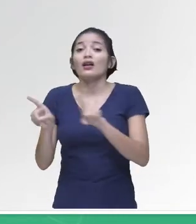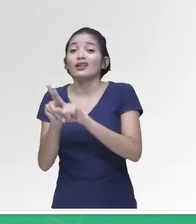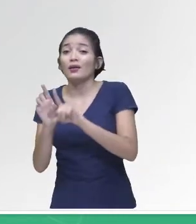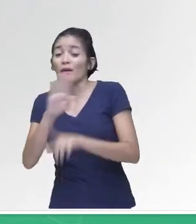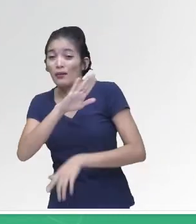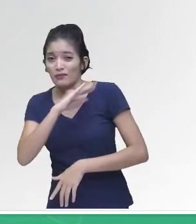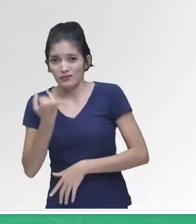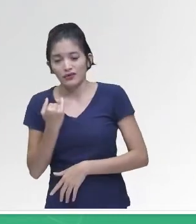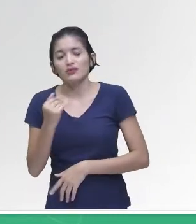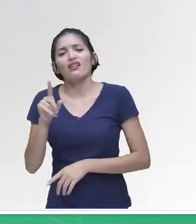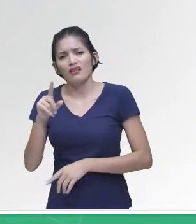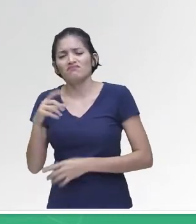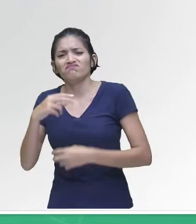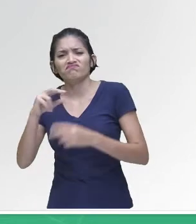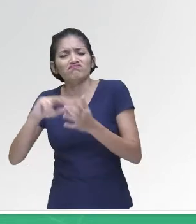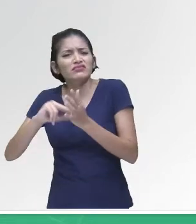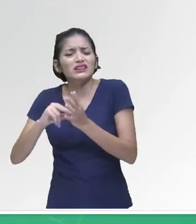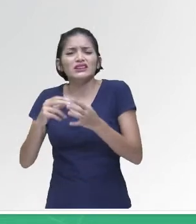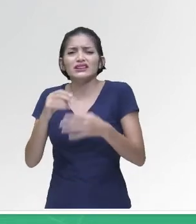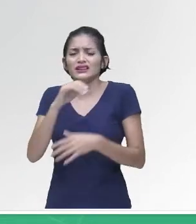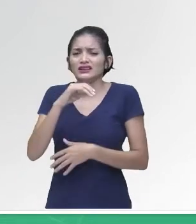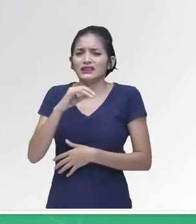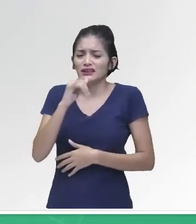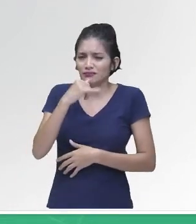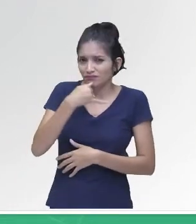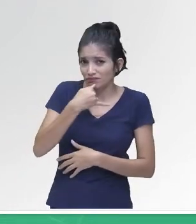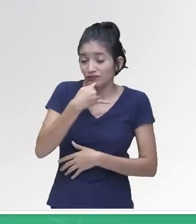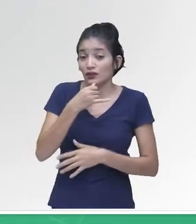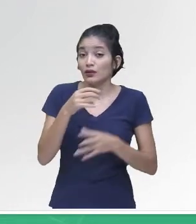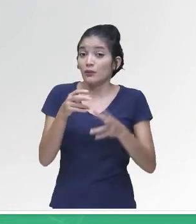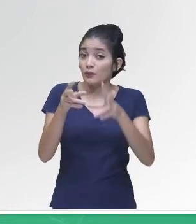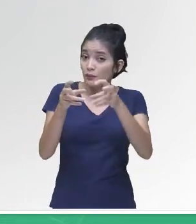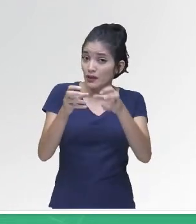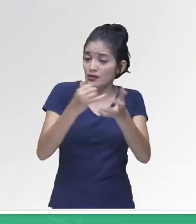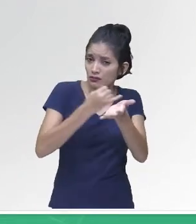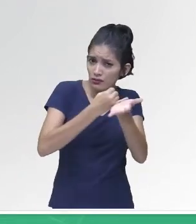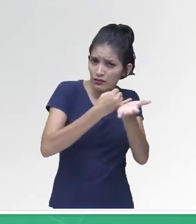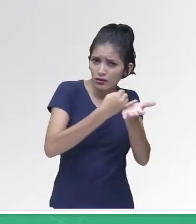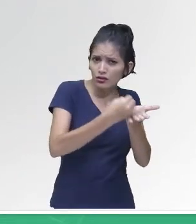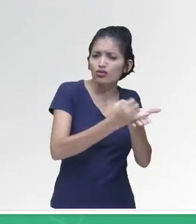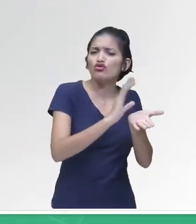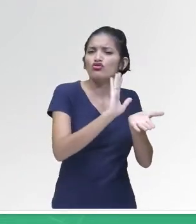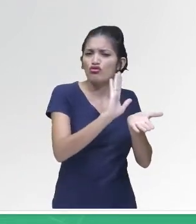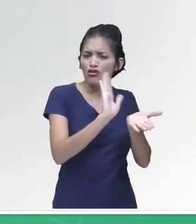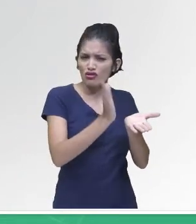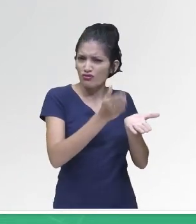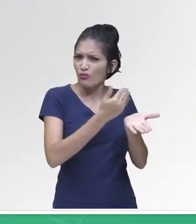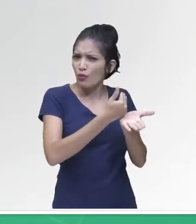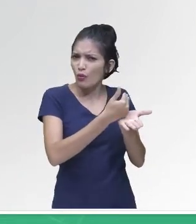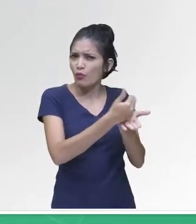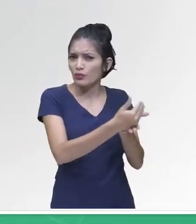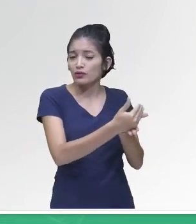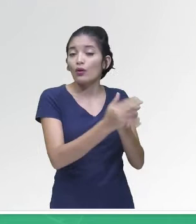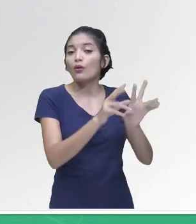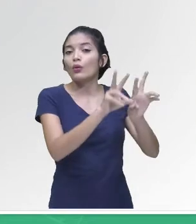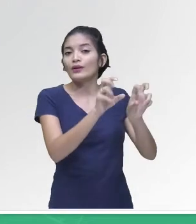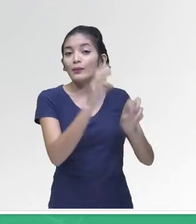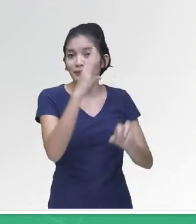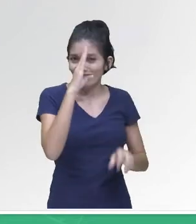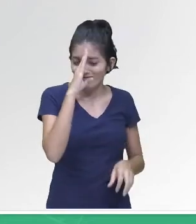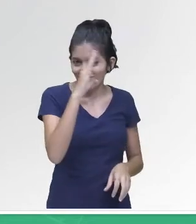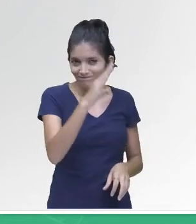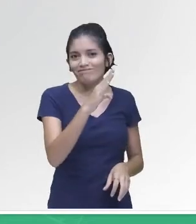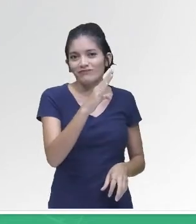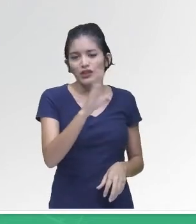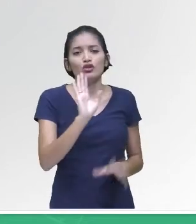que é bastante triste. Percebe que nessa introdução aqui, eu já introduzi diretamente ao tema, né? Eu